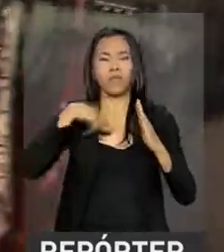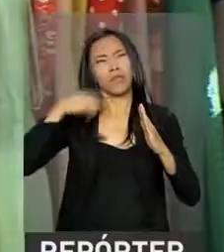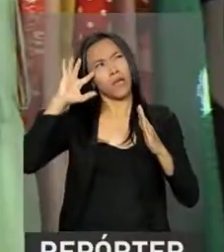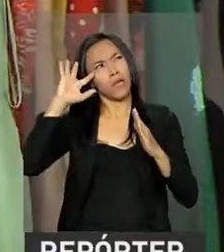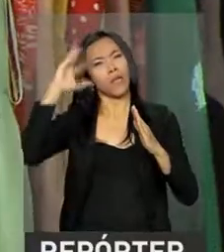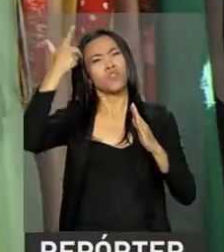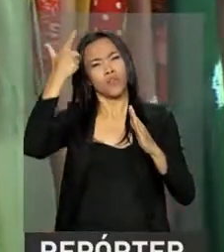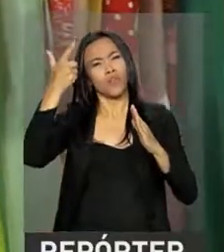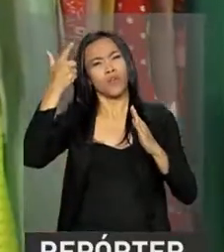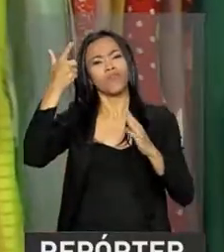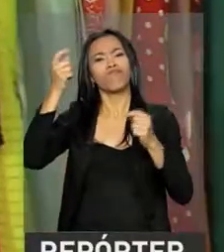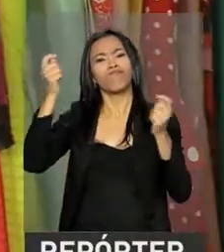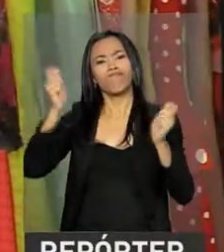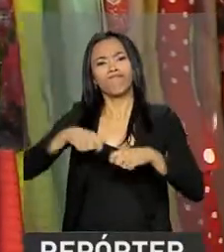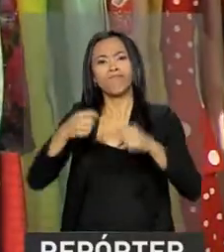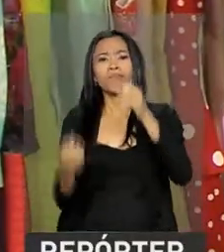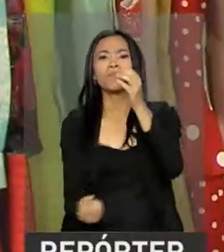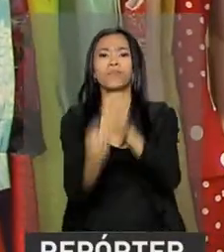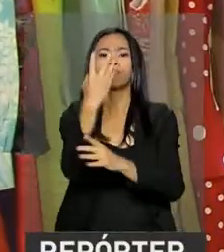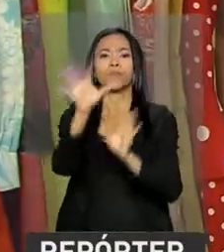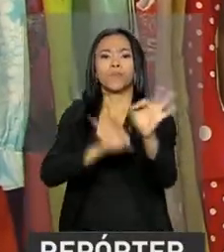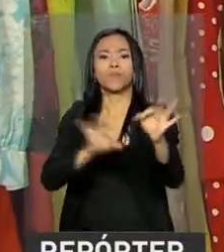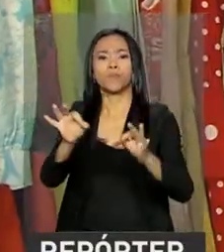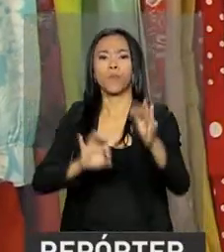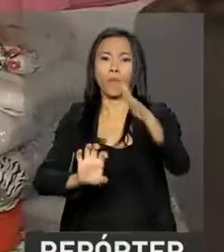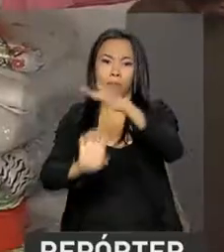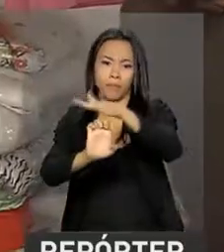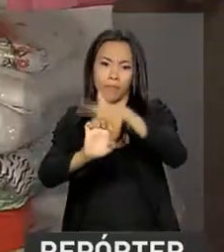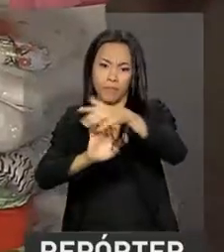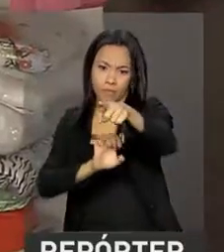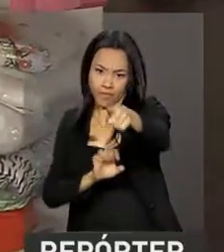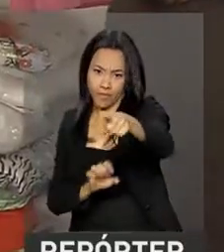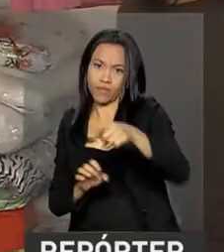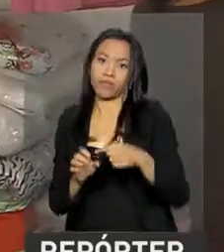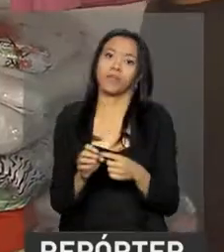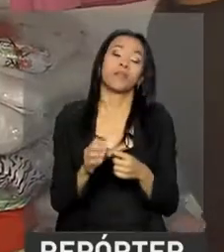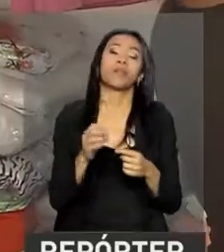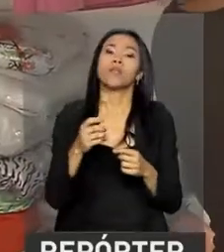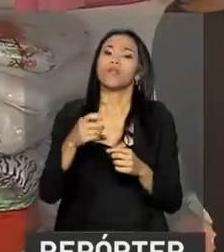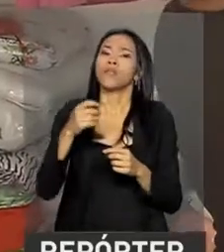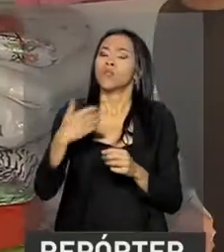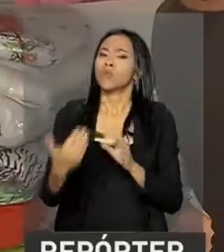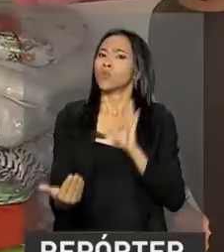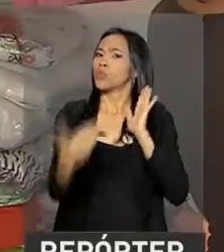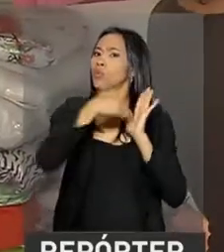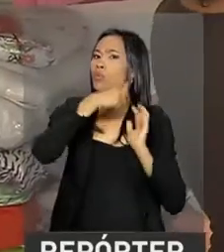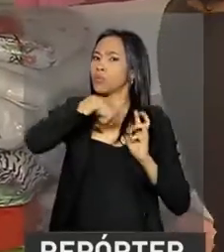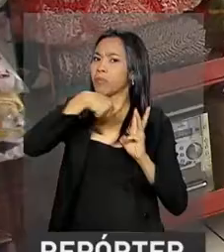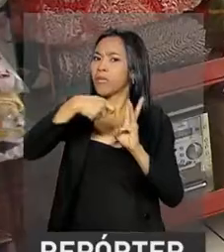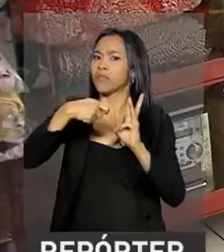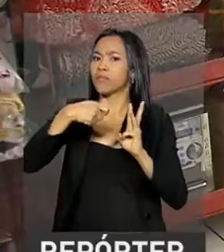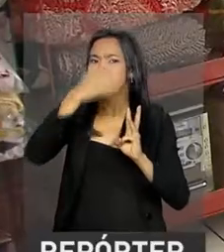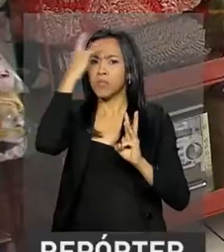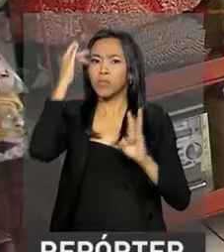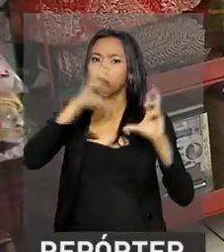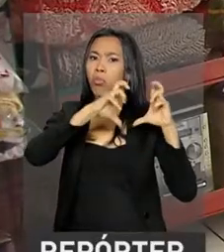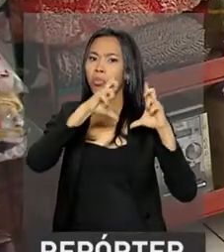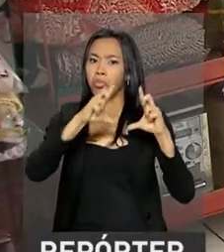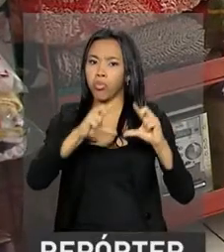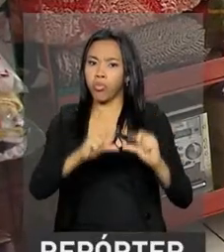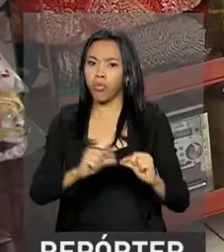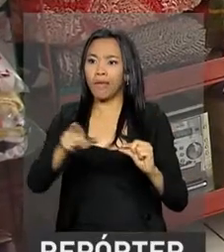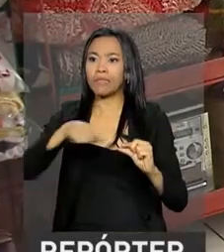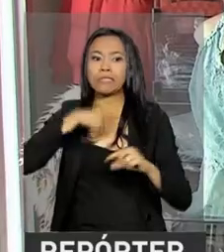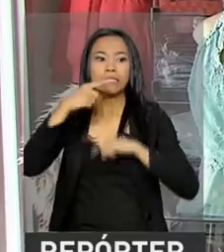e se tornou o microempreendedor individual nos últimos meses os clientes diminuíram e ela não teve como